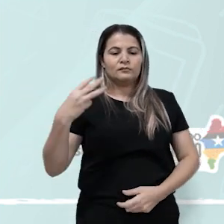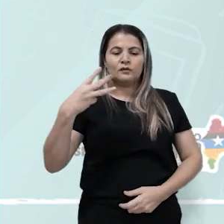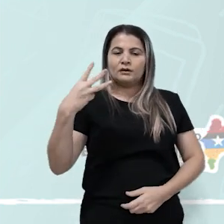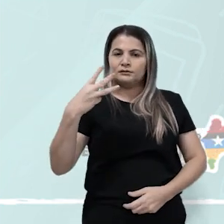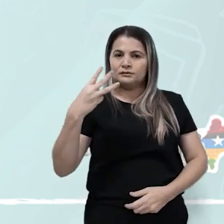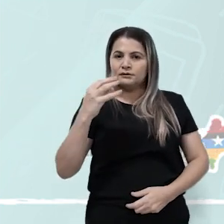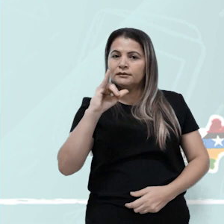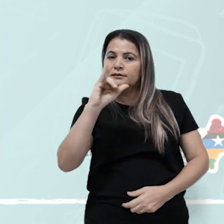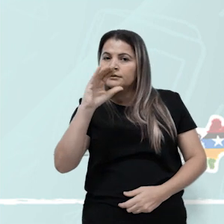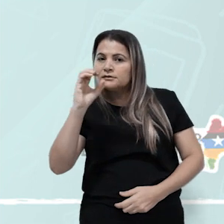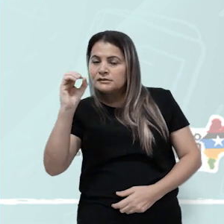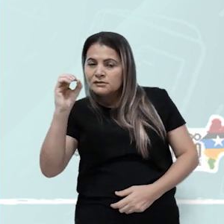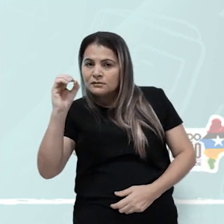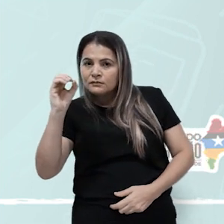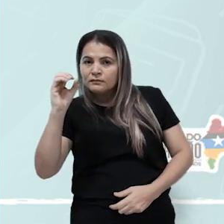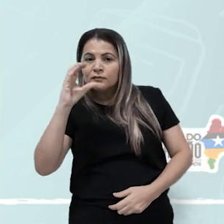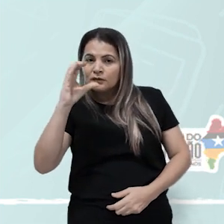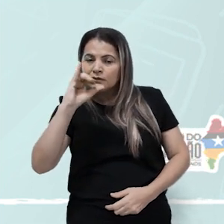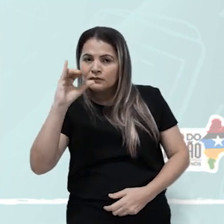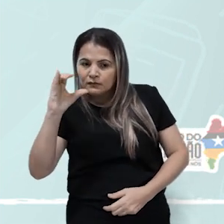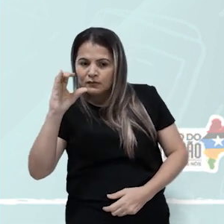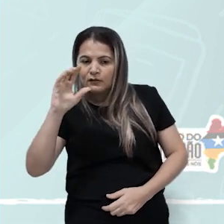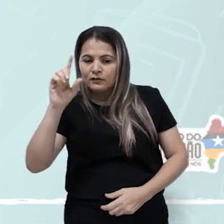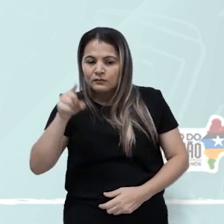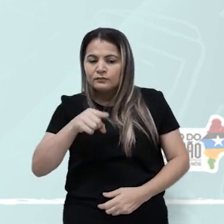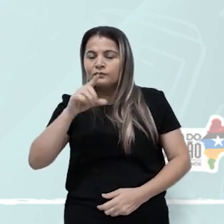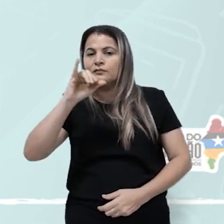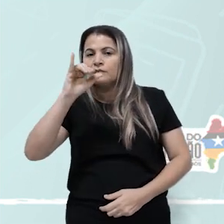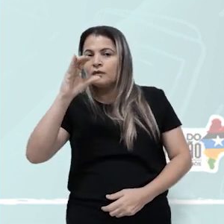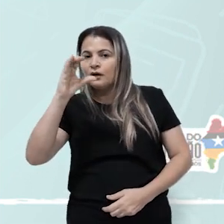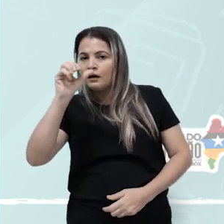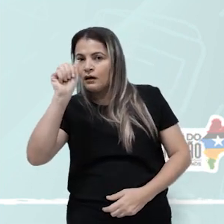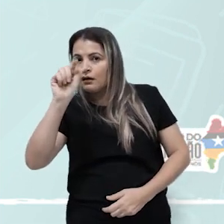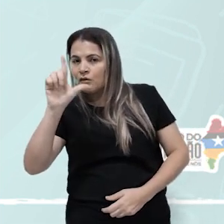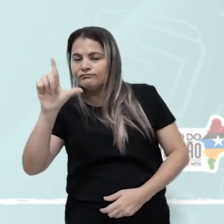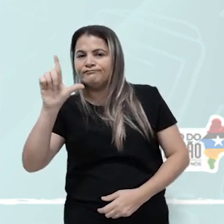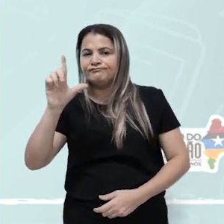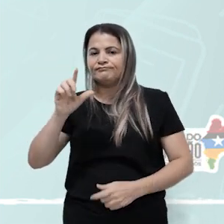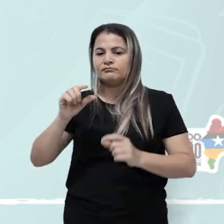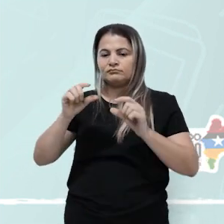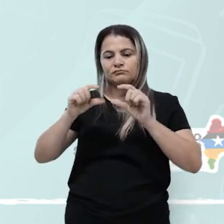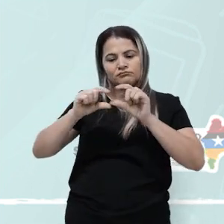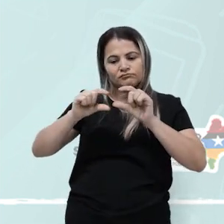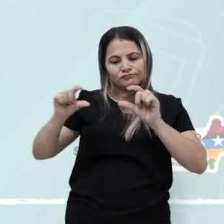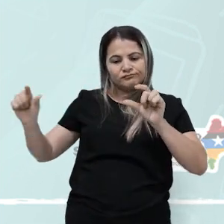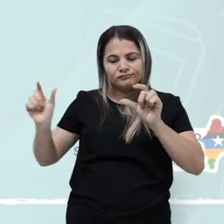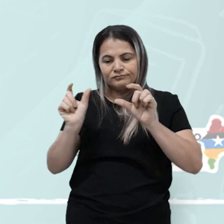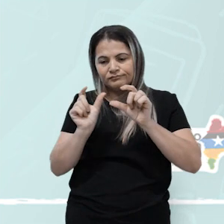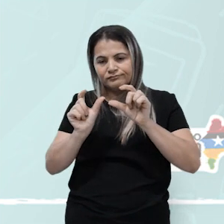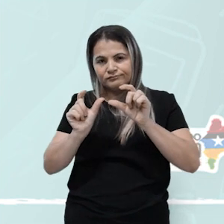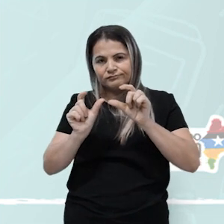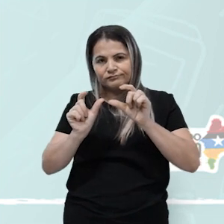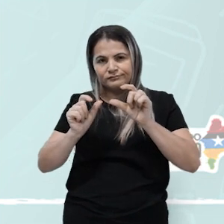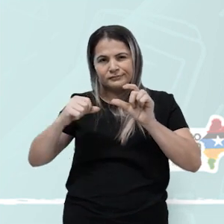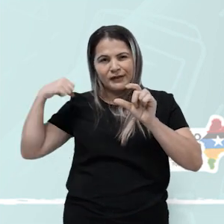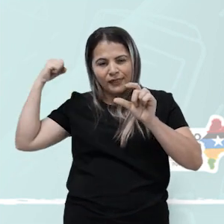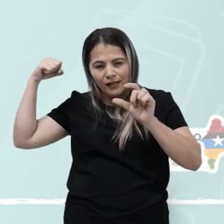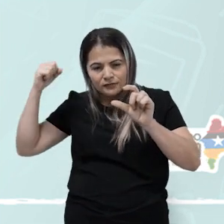Sufixo iceo, ec e ico. Athletic, atlético.